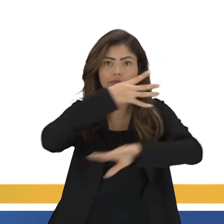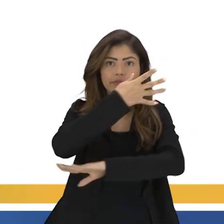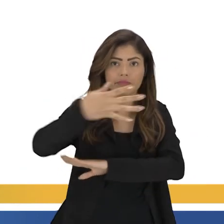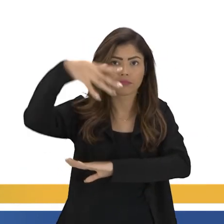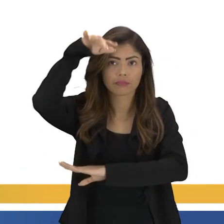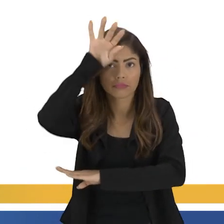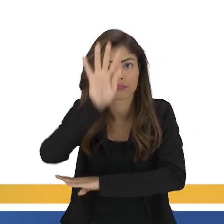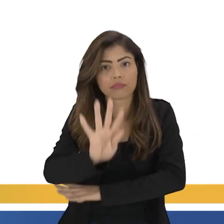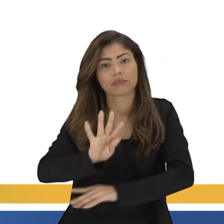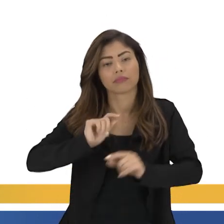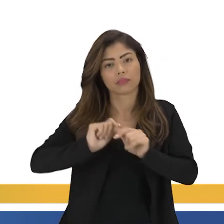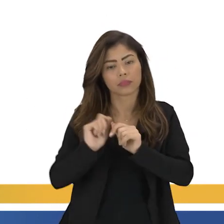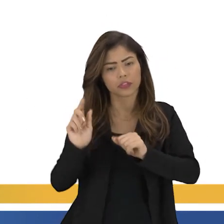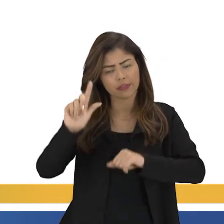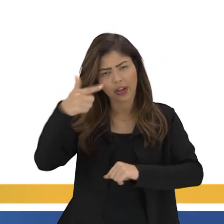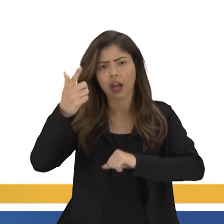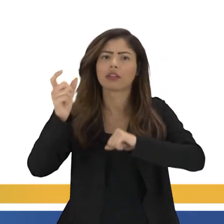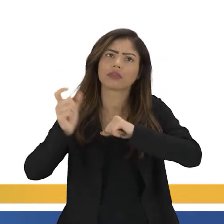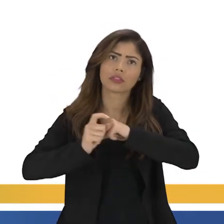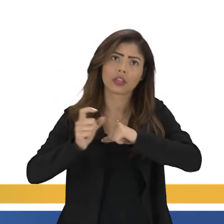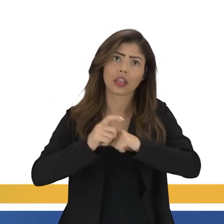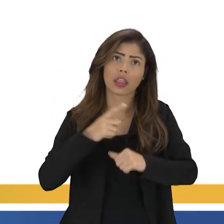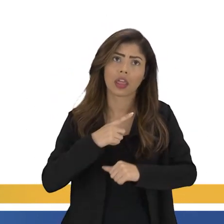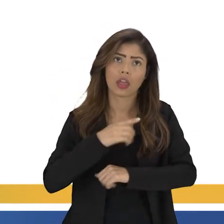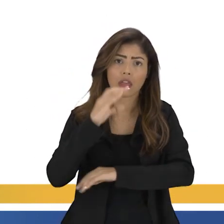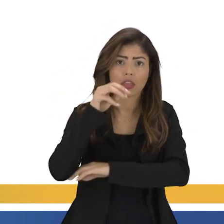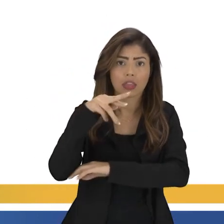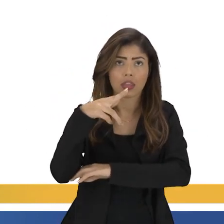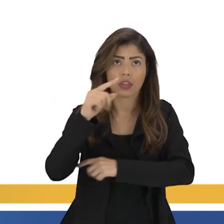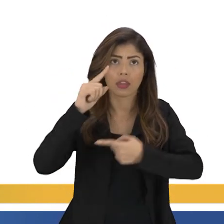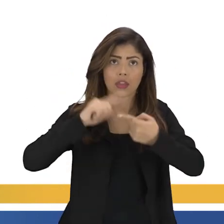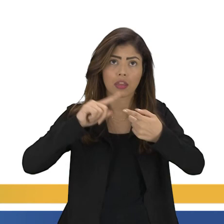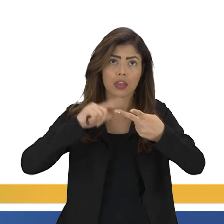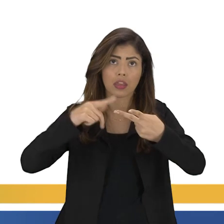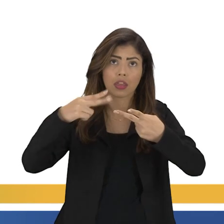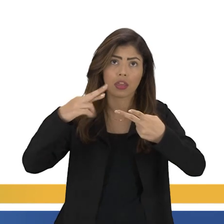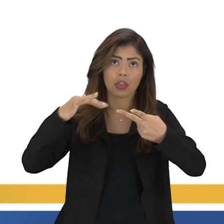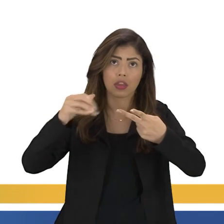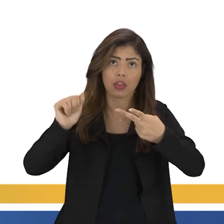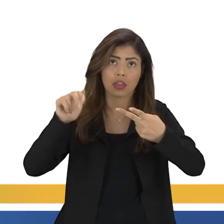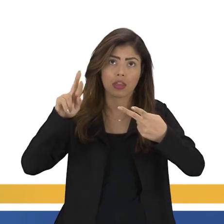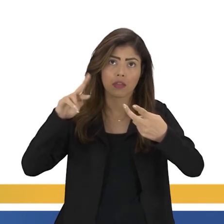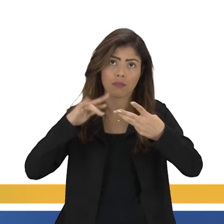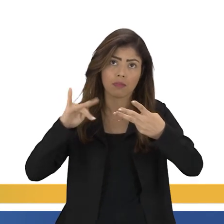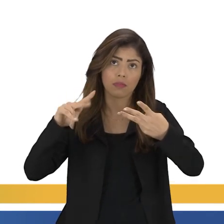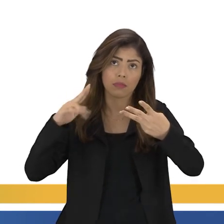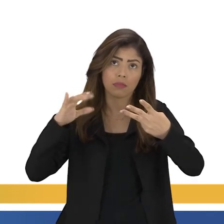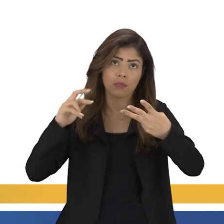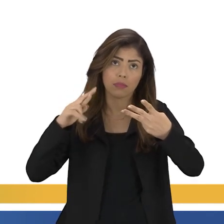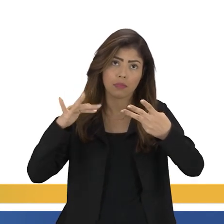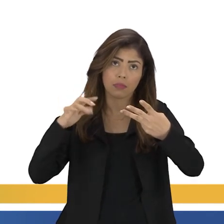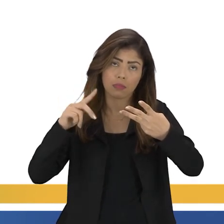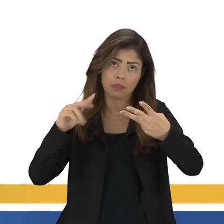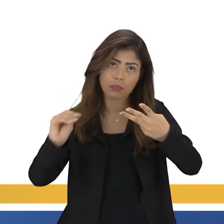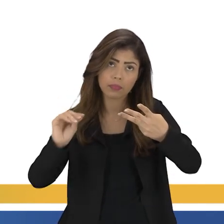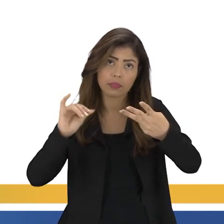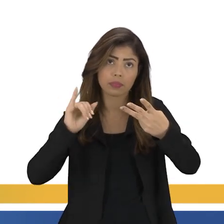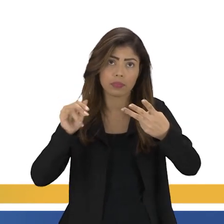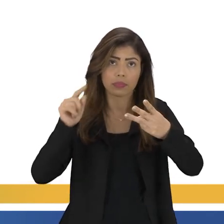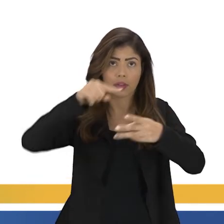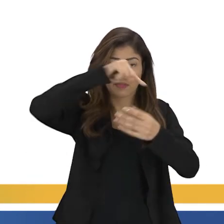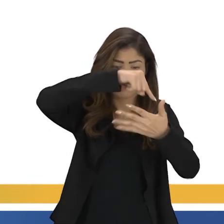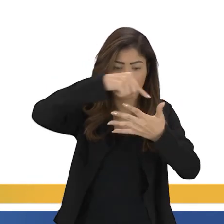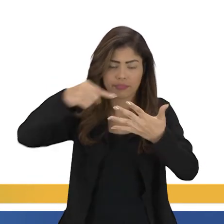de substantivos, tá? E nós temos comunes, próprios, abstractos, concretos,